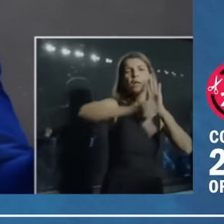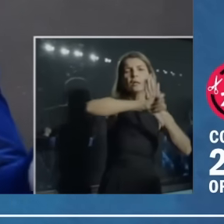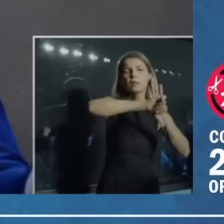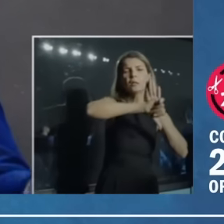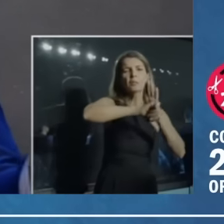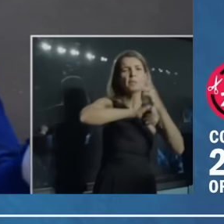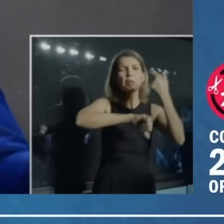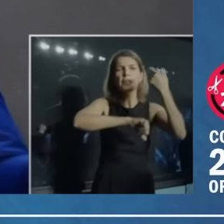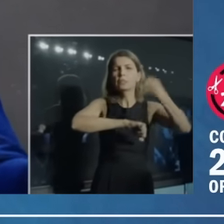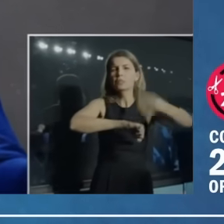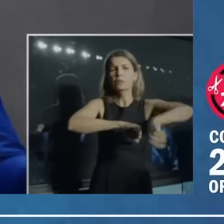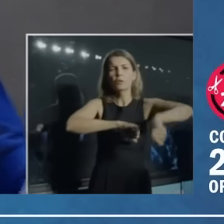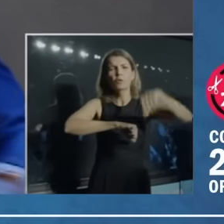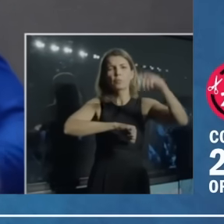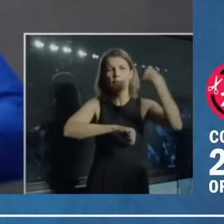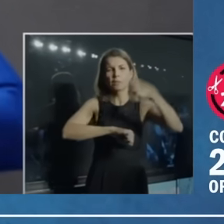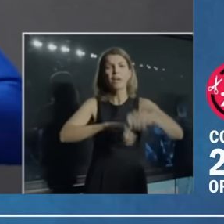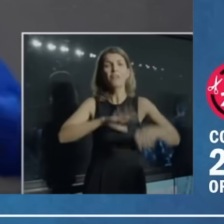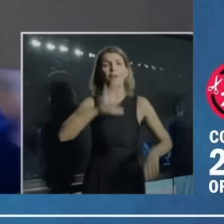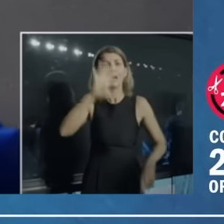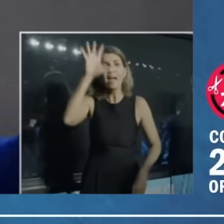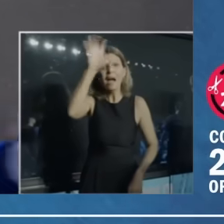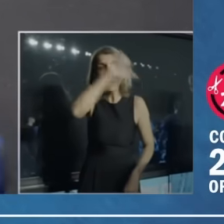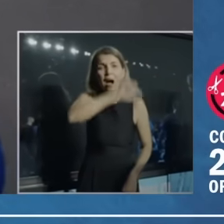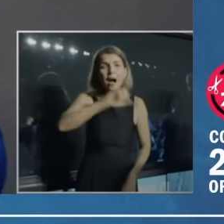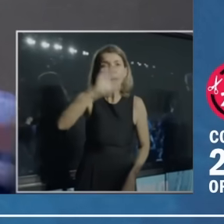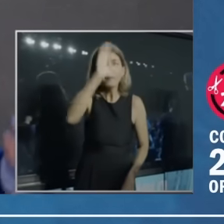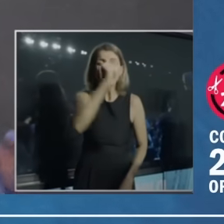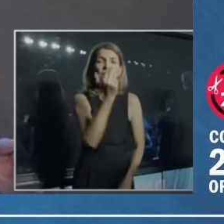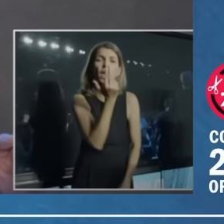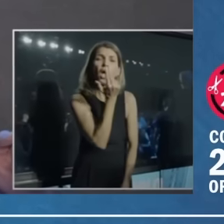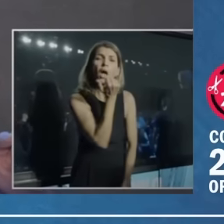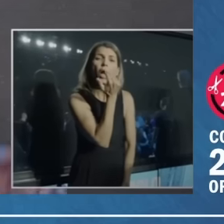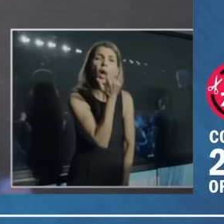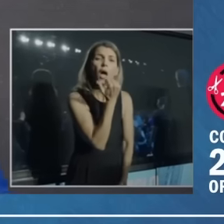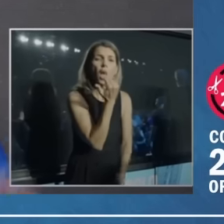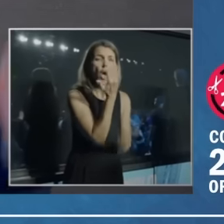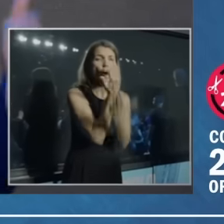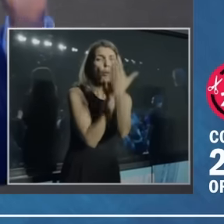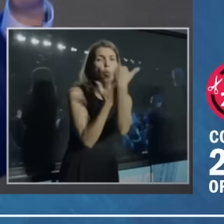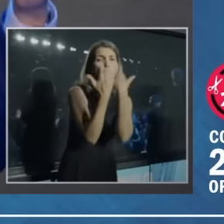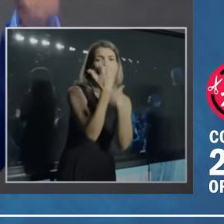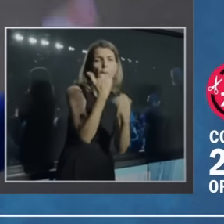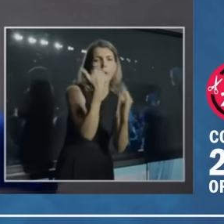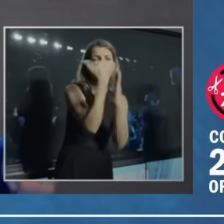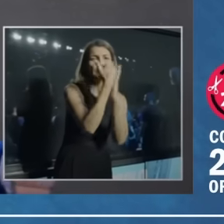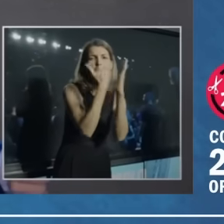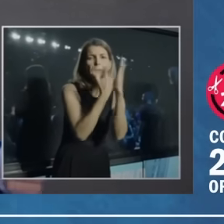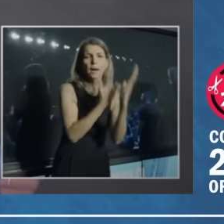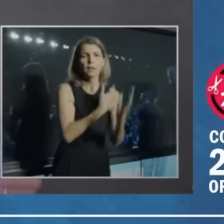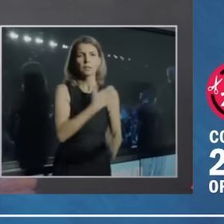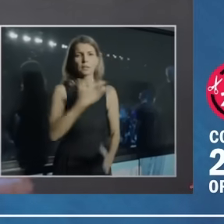ouvir a chamada no canto que Marçal recebe do pastor líder da quadrilha, pois não estaria fazendo o serviço direitinho. Bem diferente